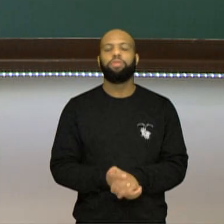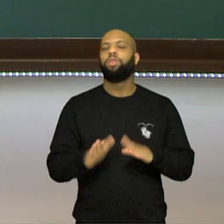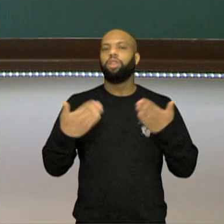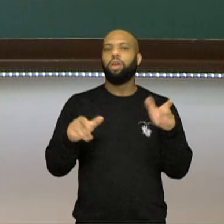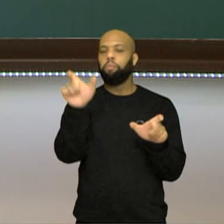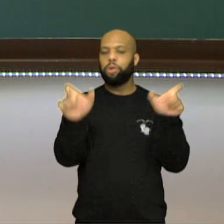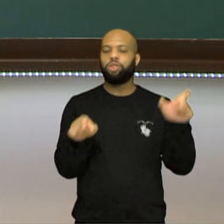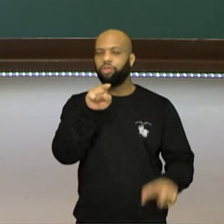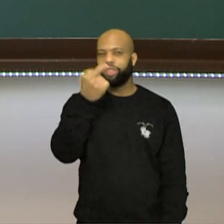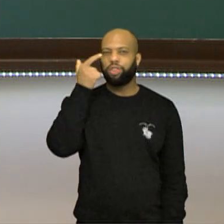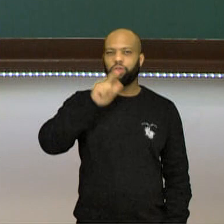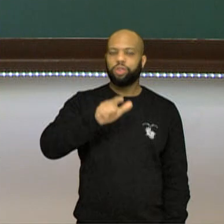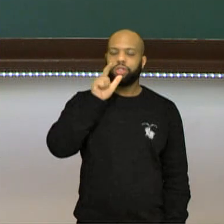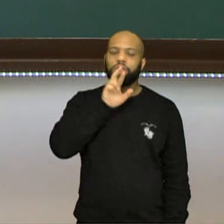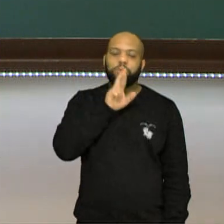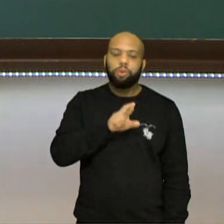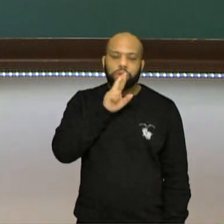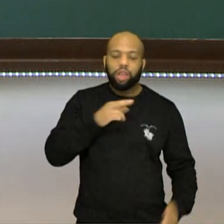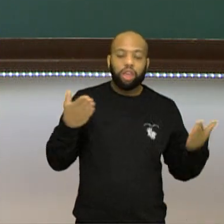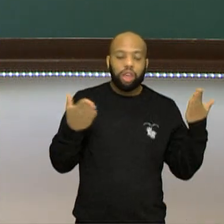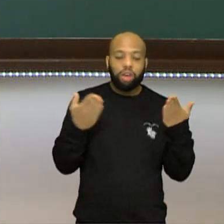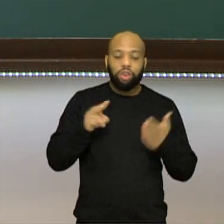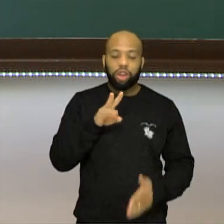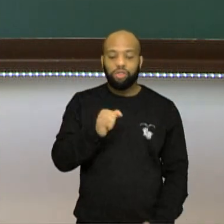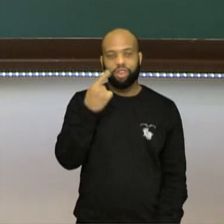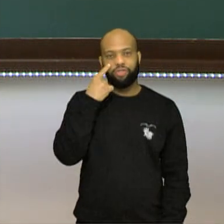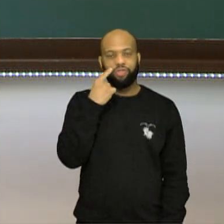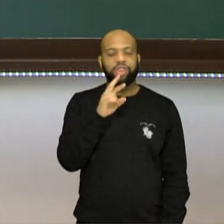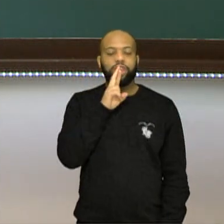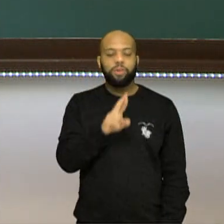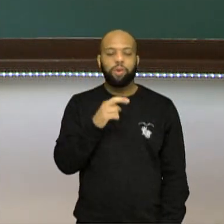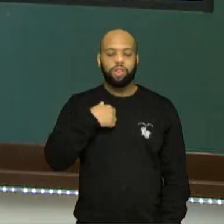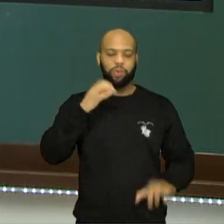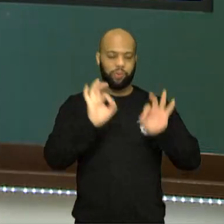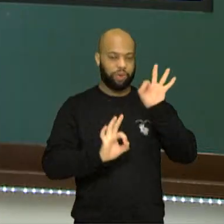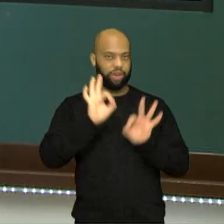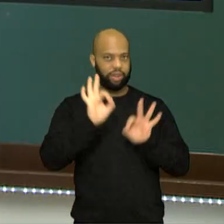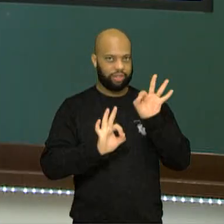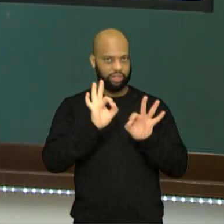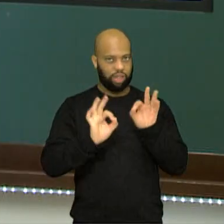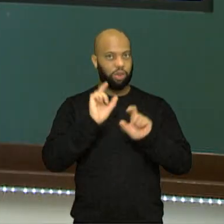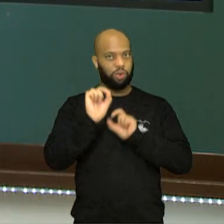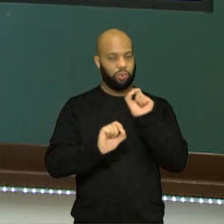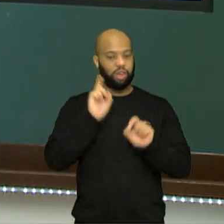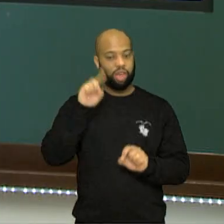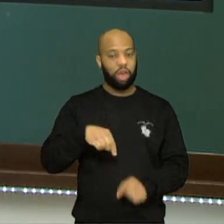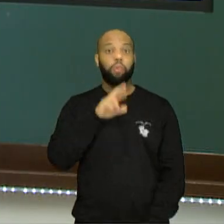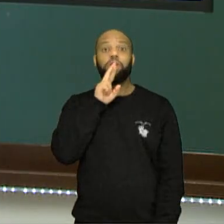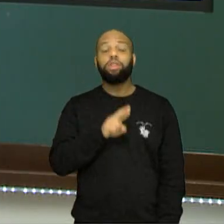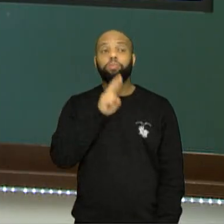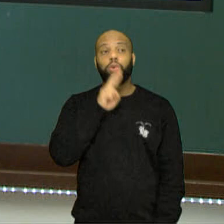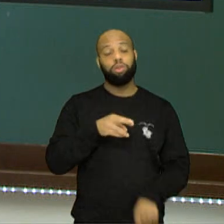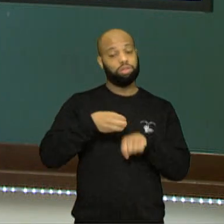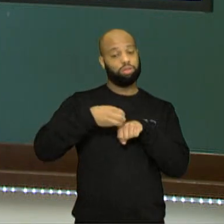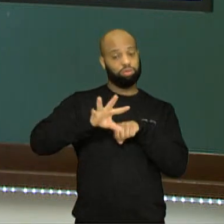E aí, pessoal, conseguiram resolver? Vamos ver a resposta que o professor preparou para vocês, lembrando que é sempre uma resposta